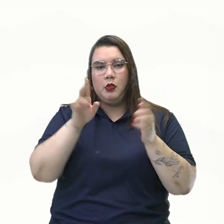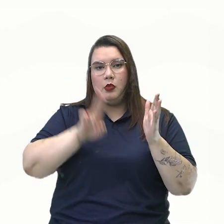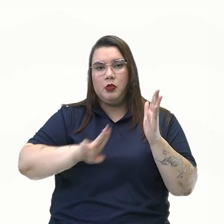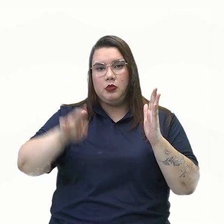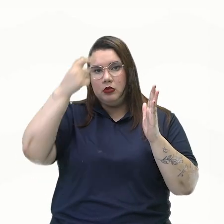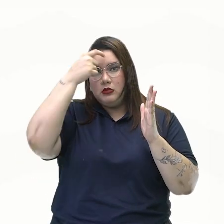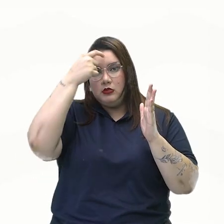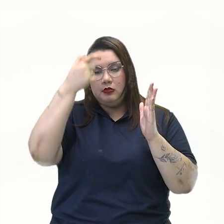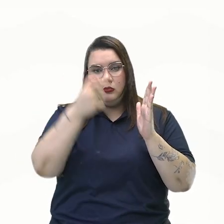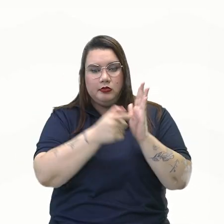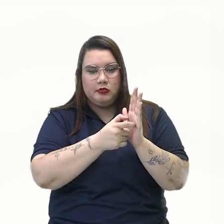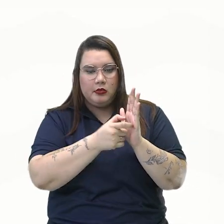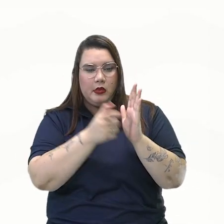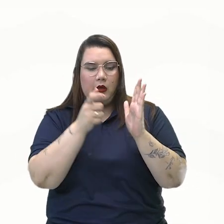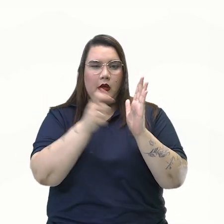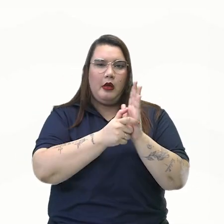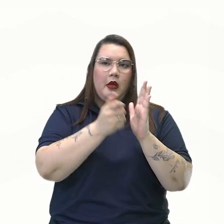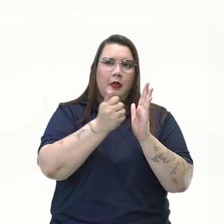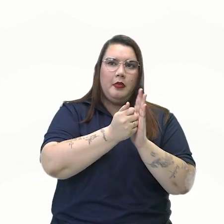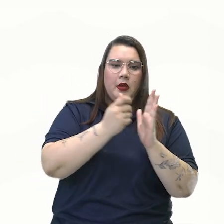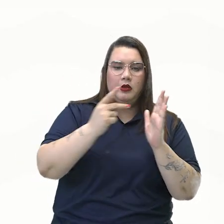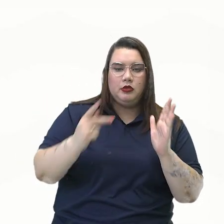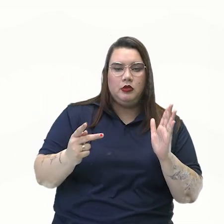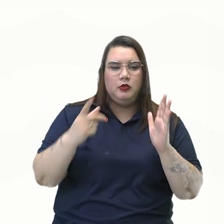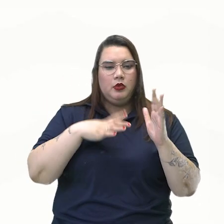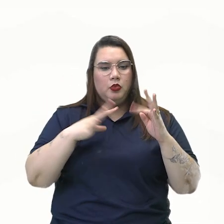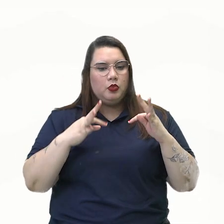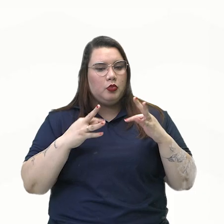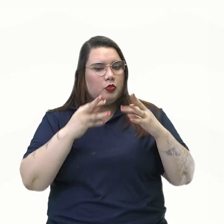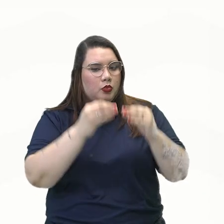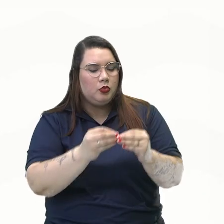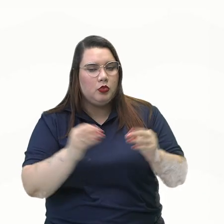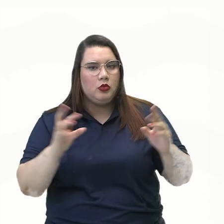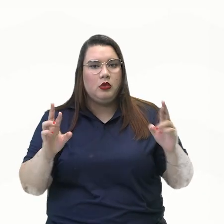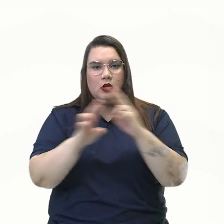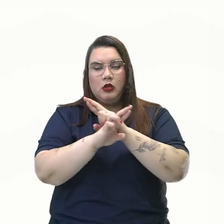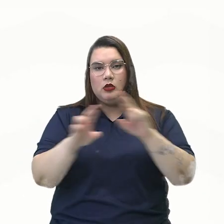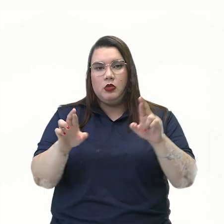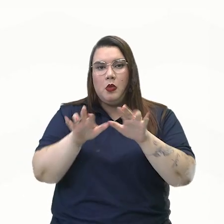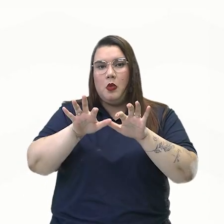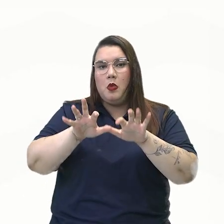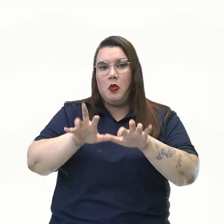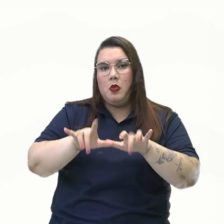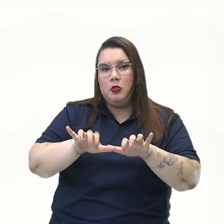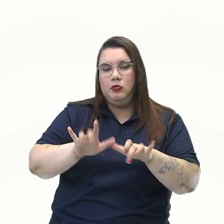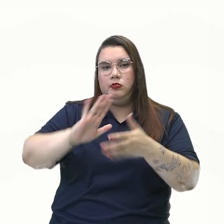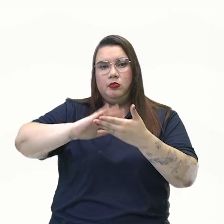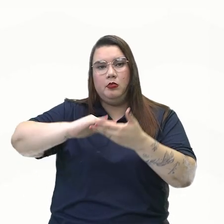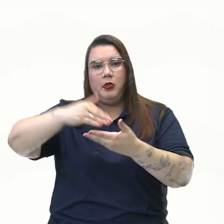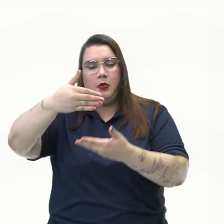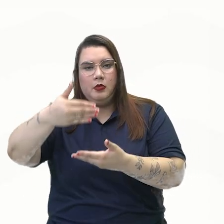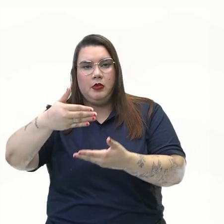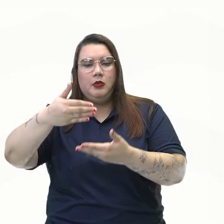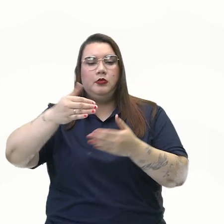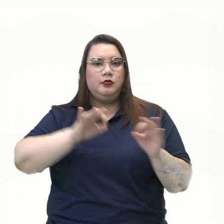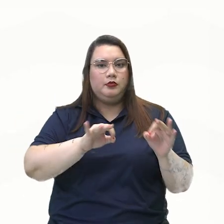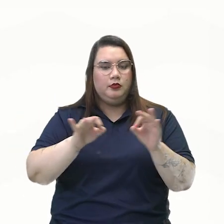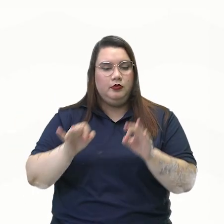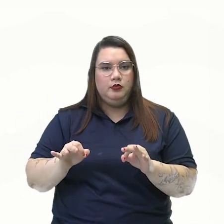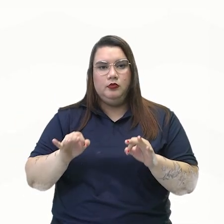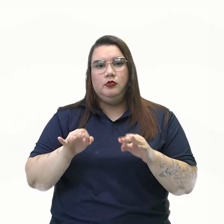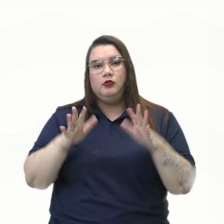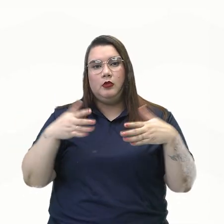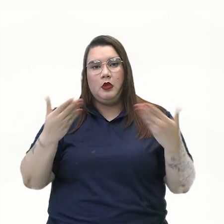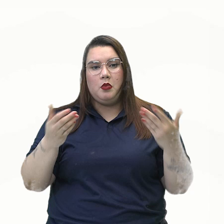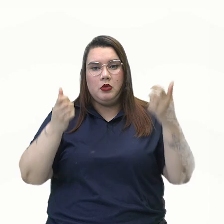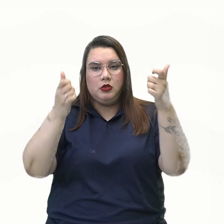por meios artificiais e que incluem tudo o que esteja relacionado com os computadores. Então,